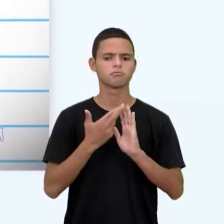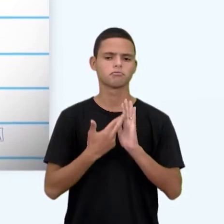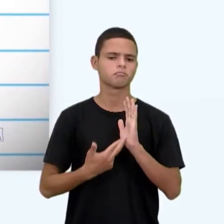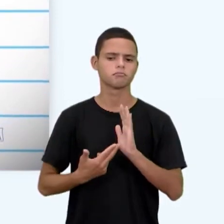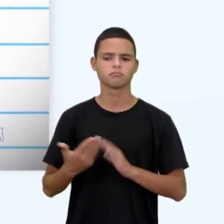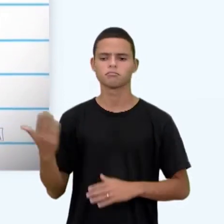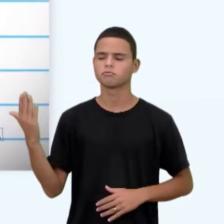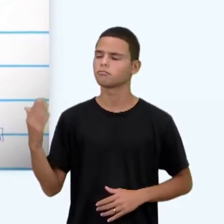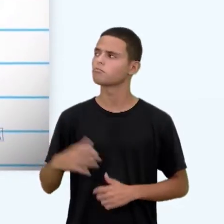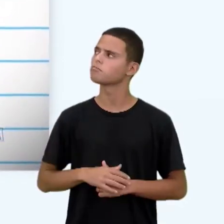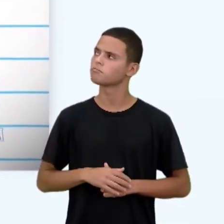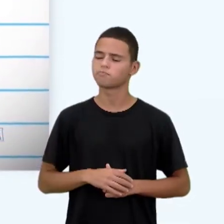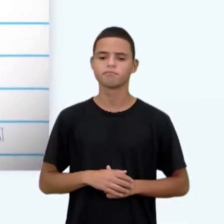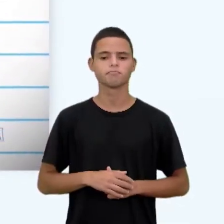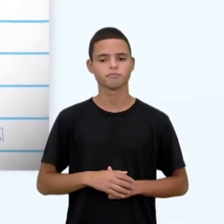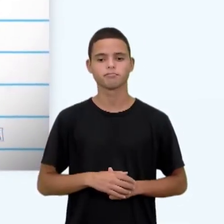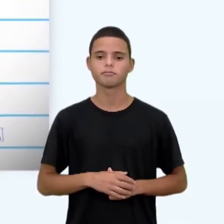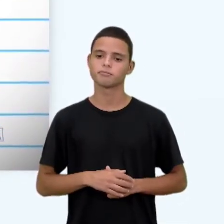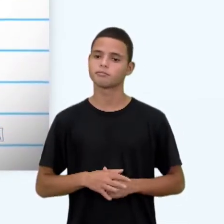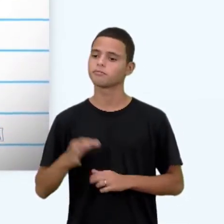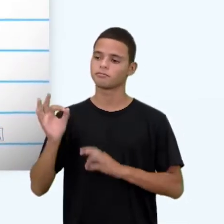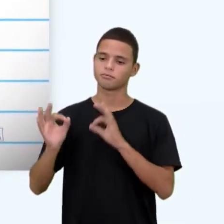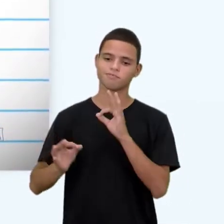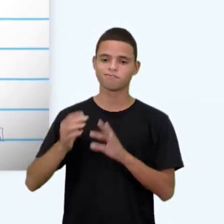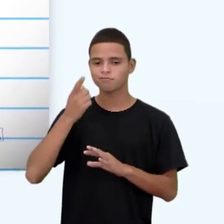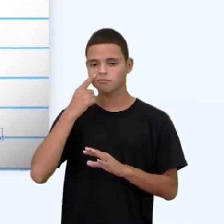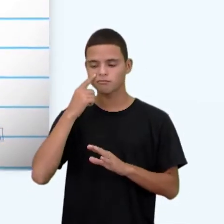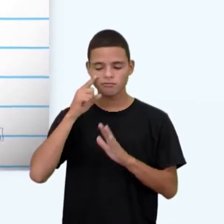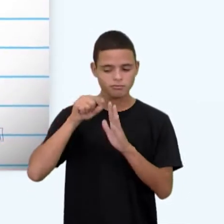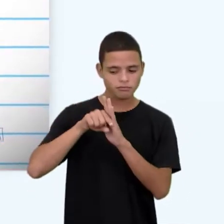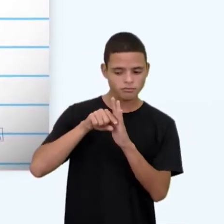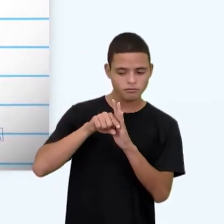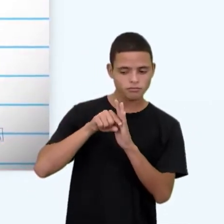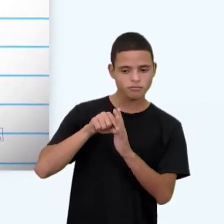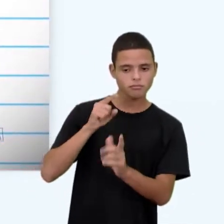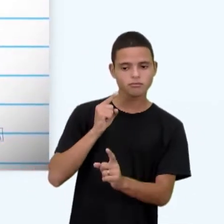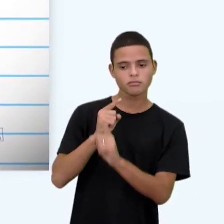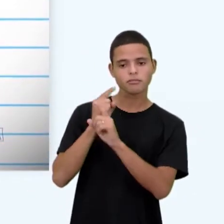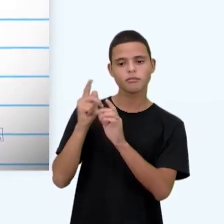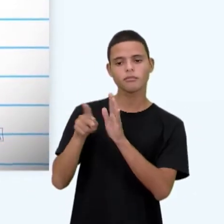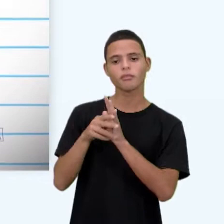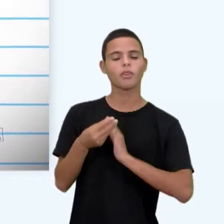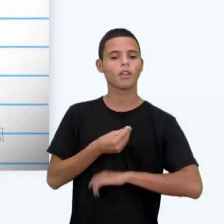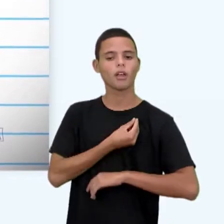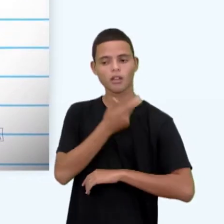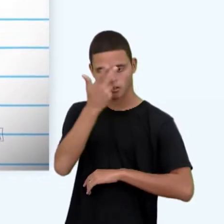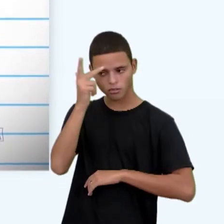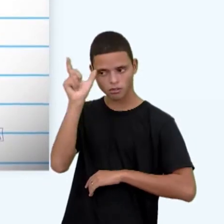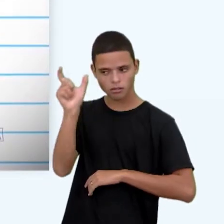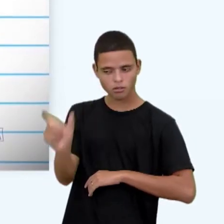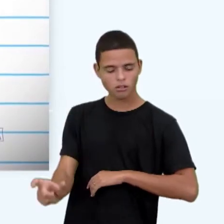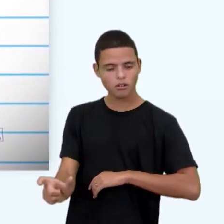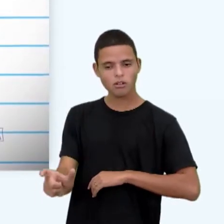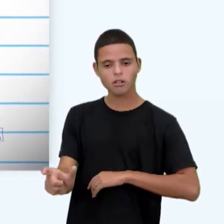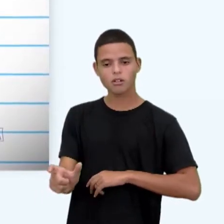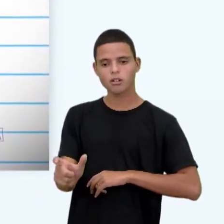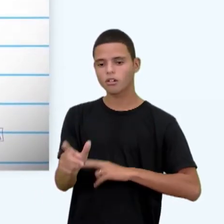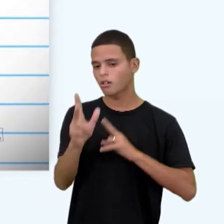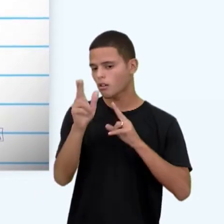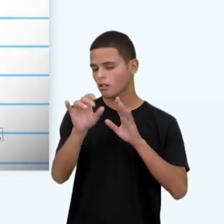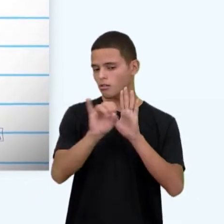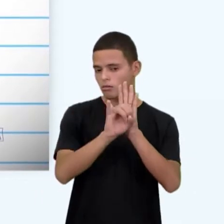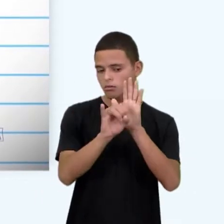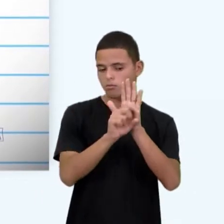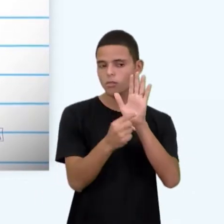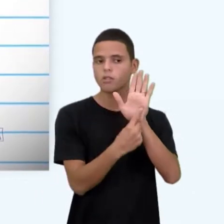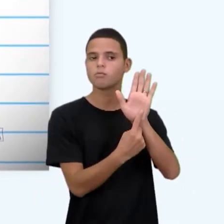civil? Registro civil é um termo jurídico que confere existência legal e autêntica a um fato da vida de uma pessoa. É como um documento que prova